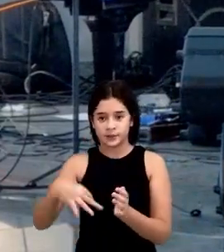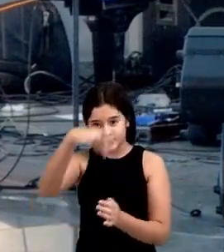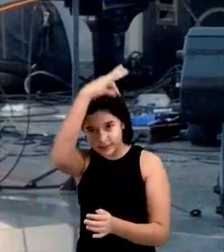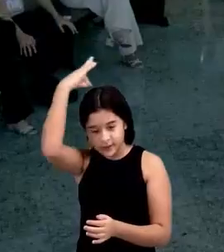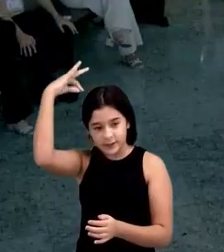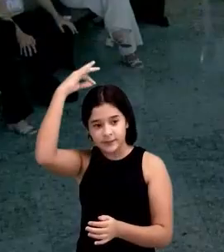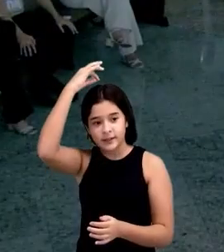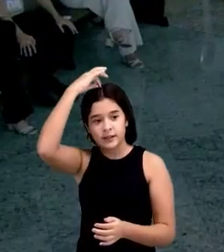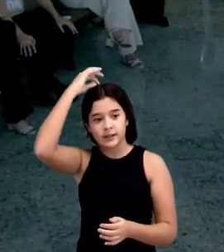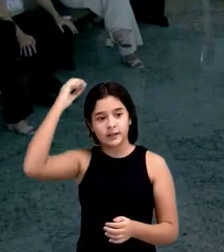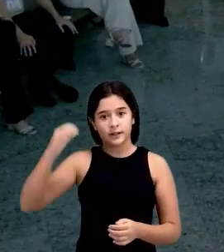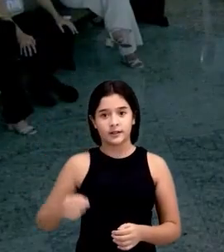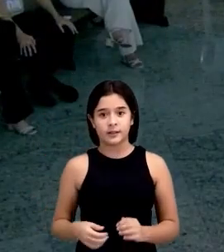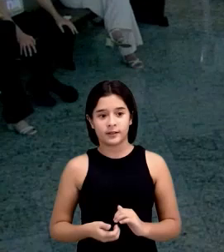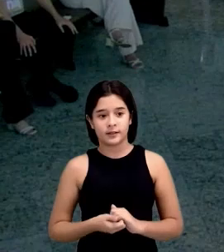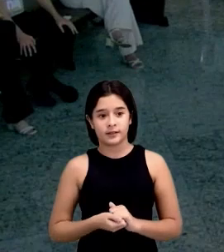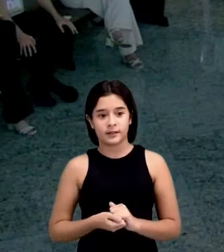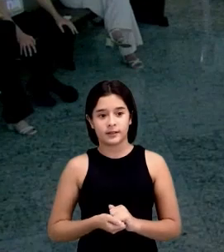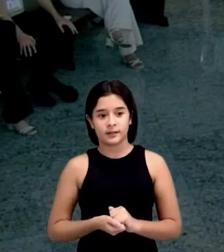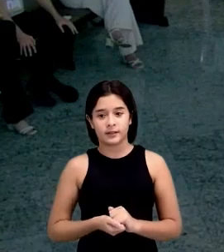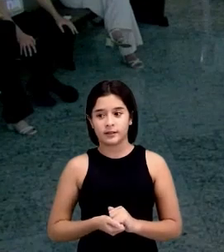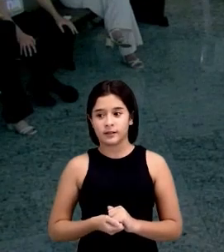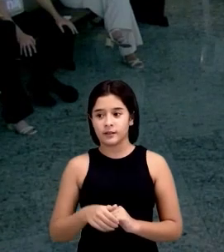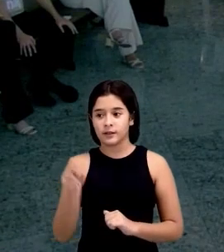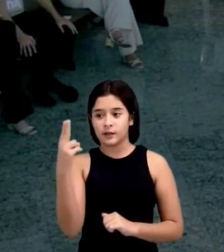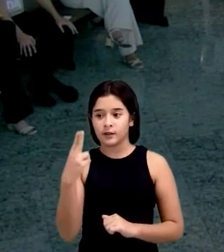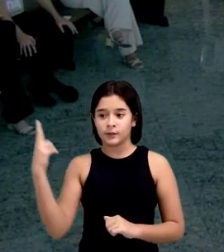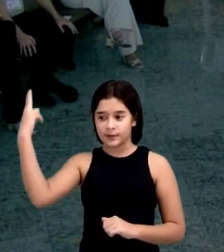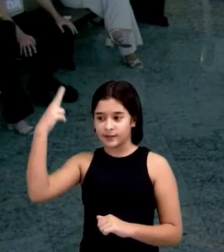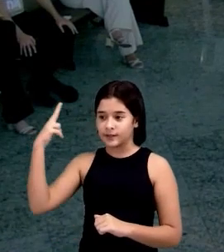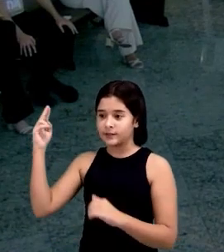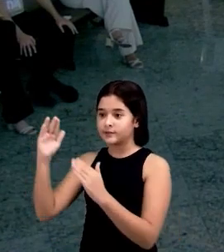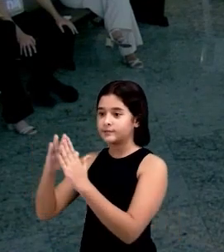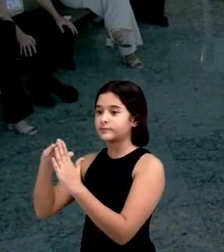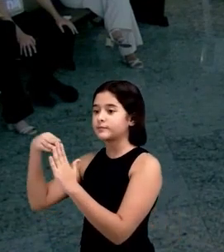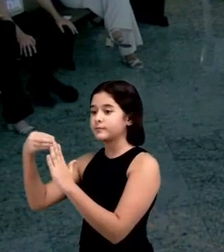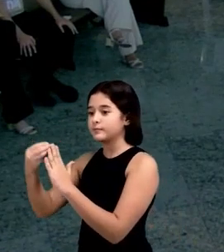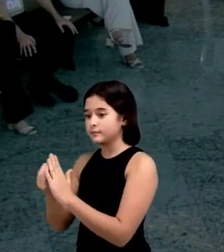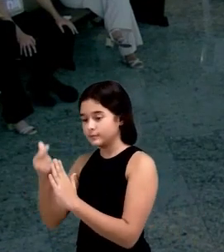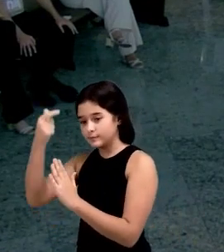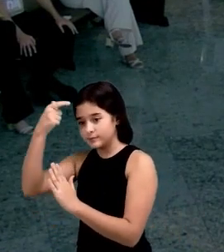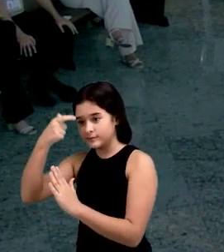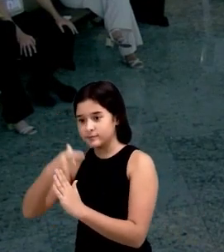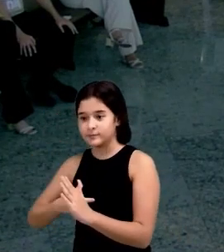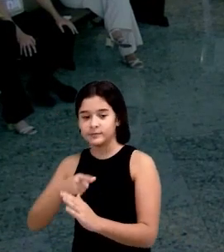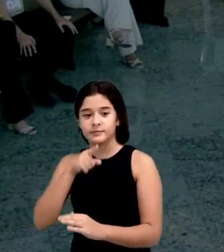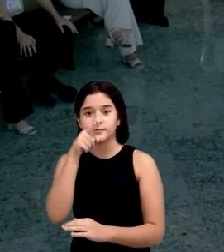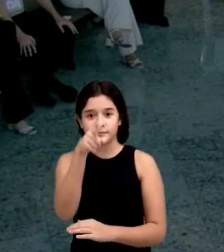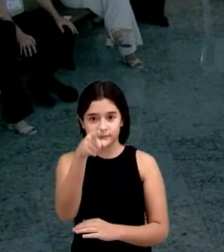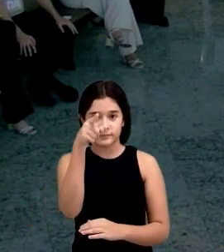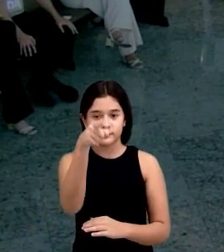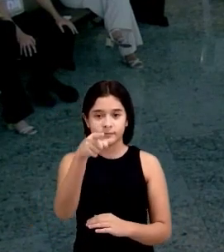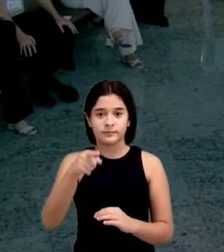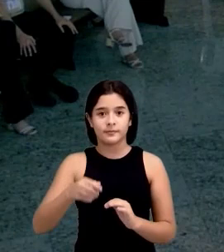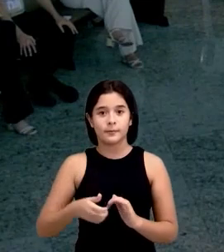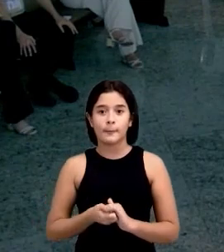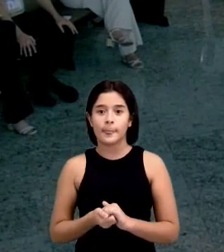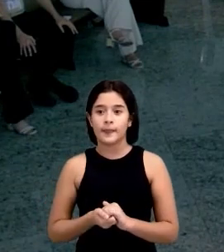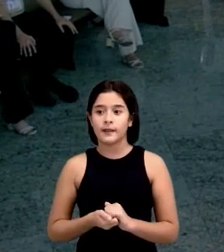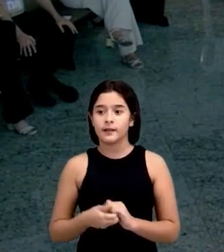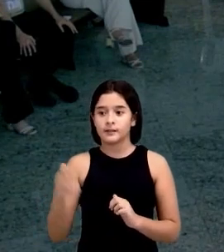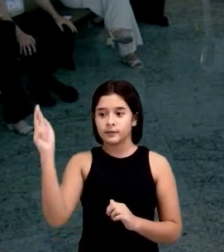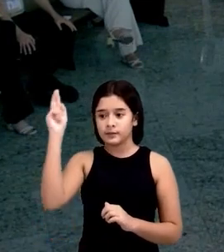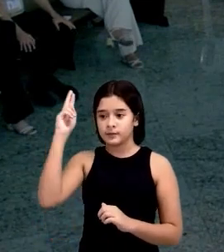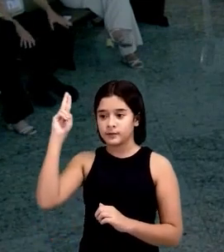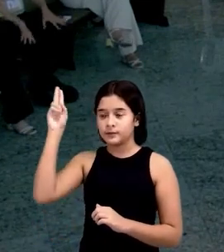e você sendo luz lá fora. É isso que Jesus quer de nós. Se